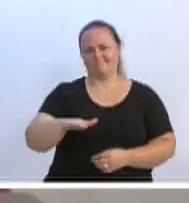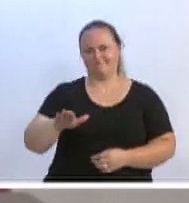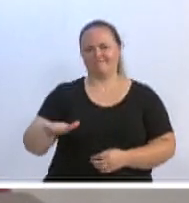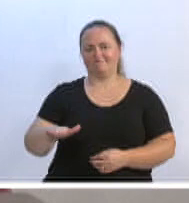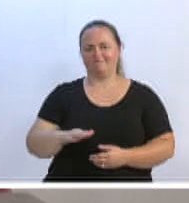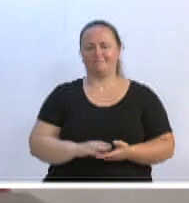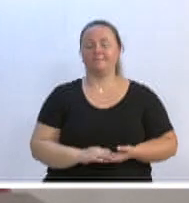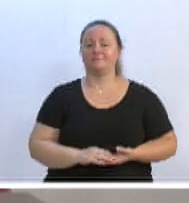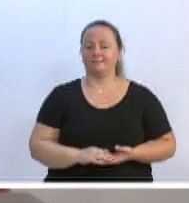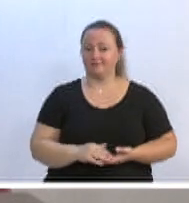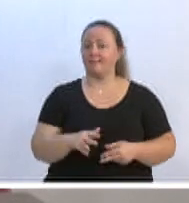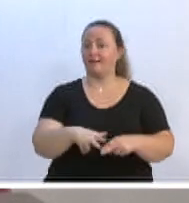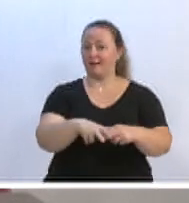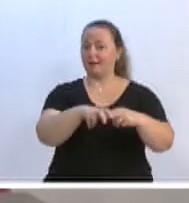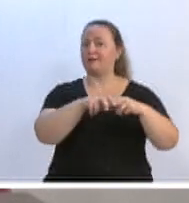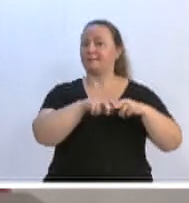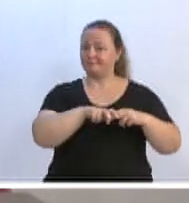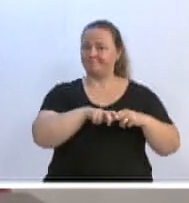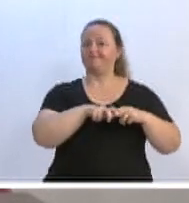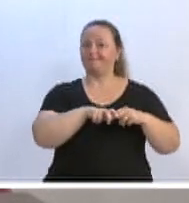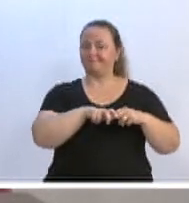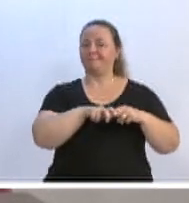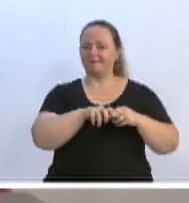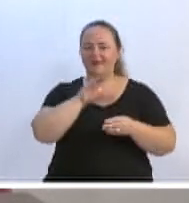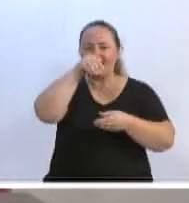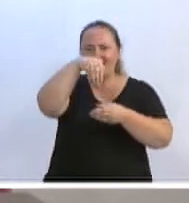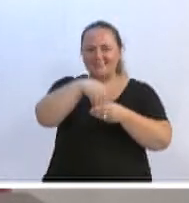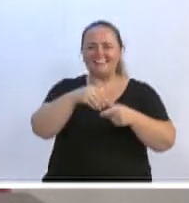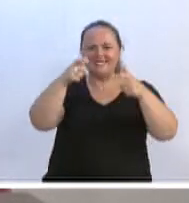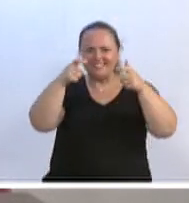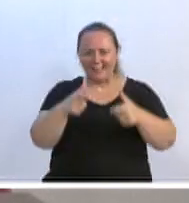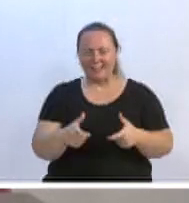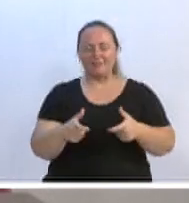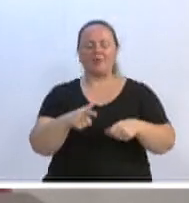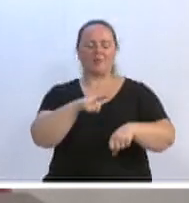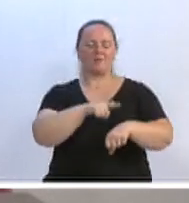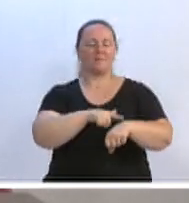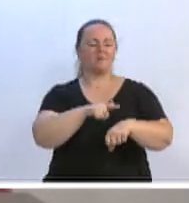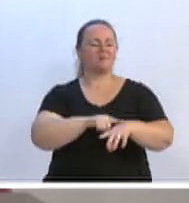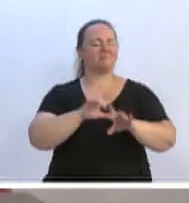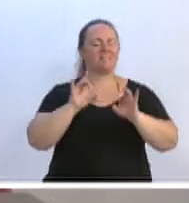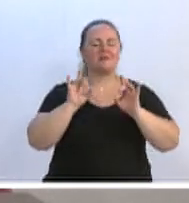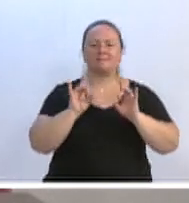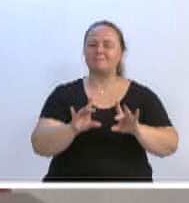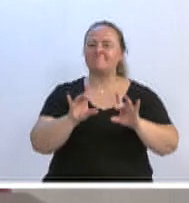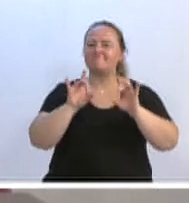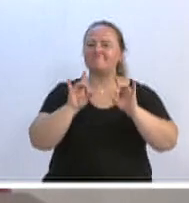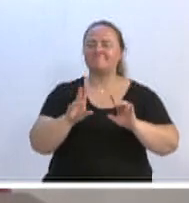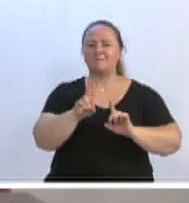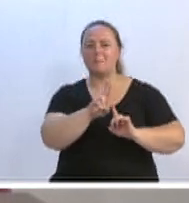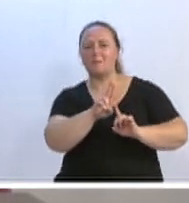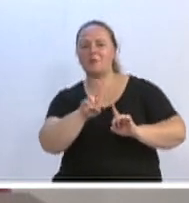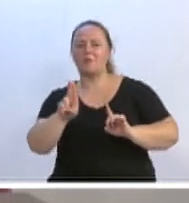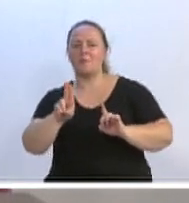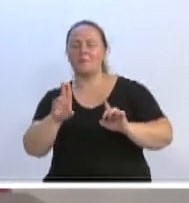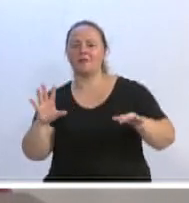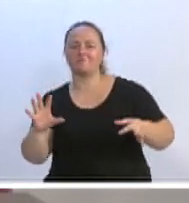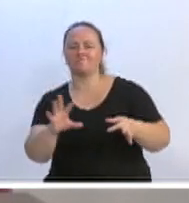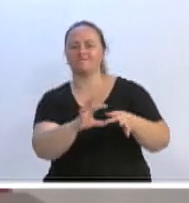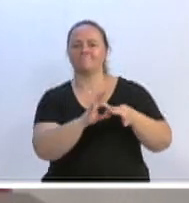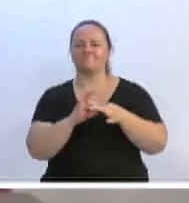Razão pela qual temos no Manaim um momento especial, denominado Unidos em